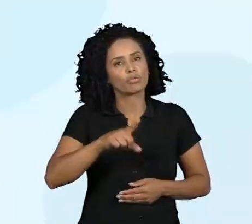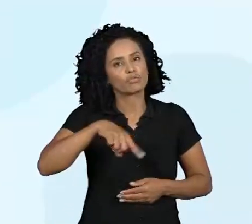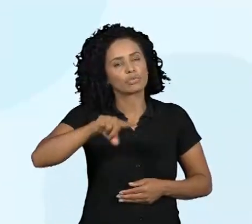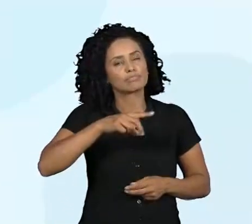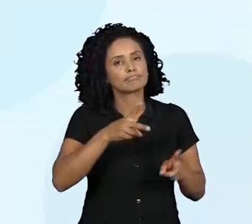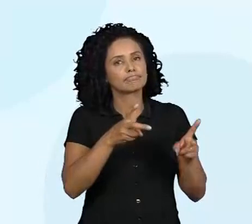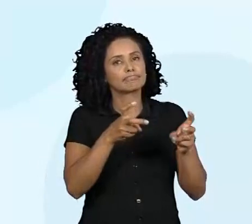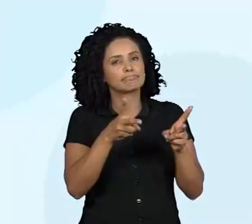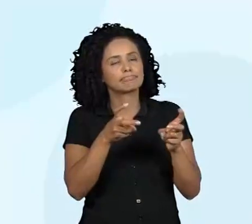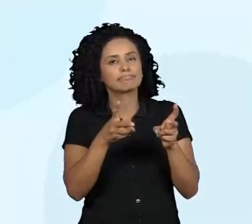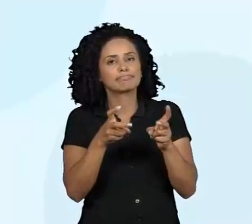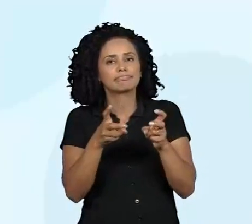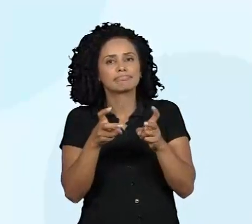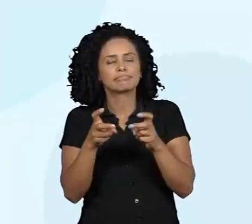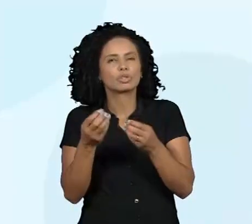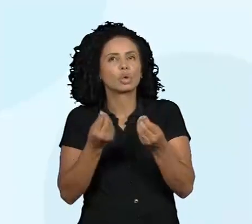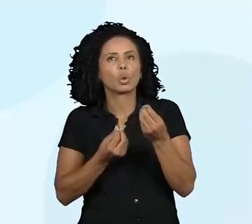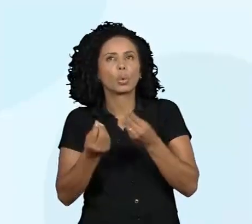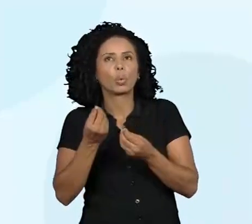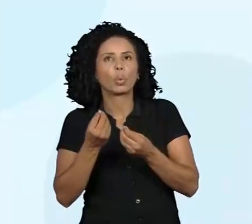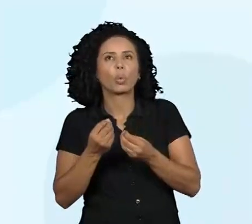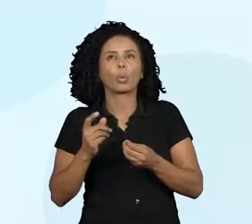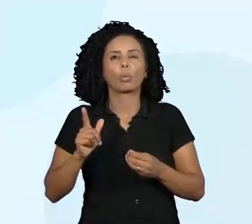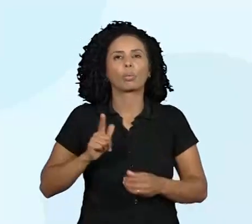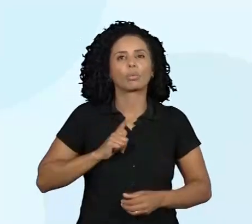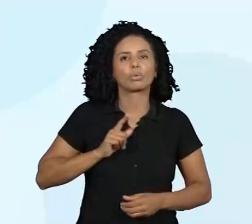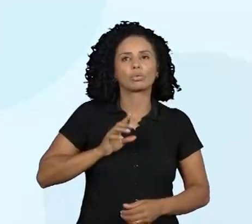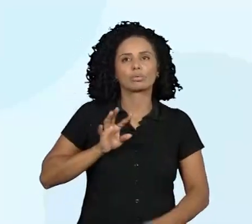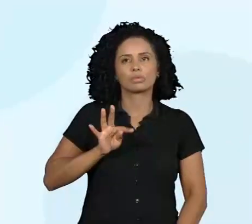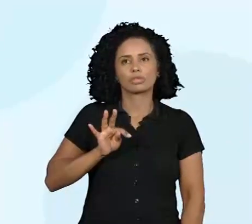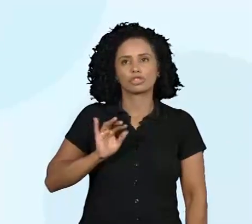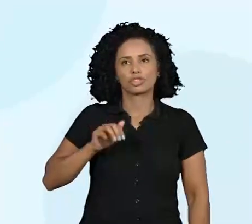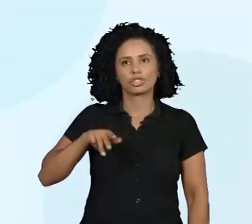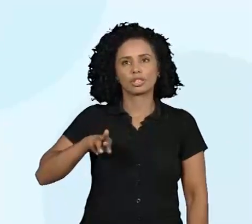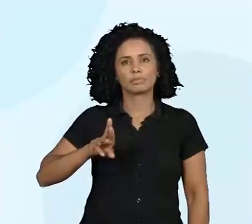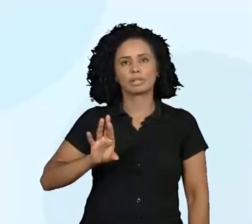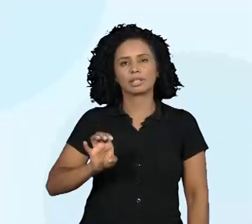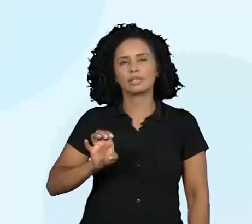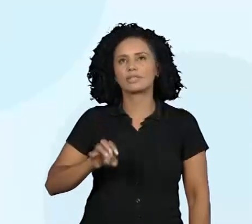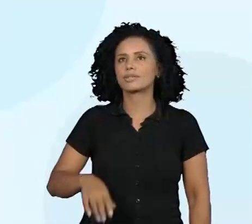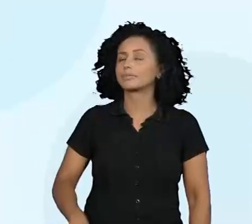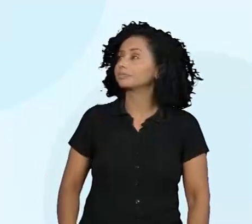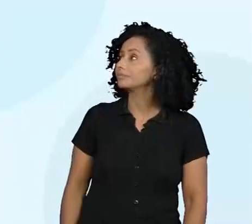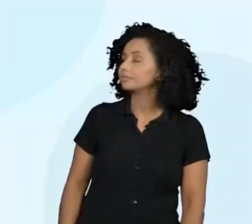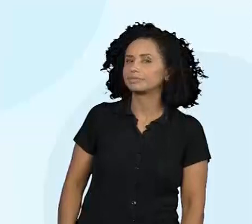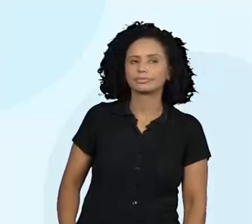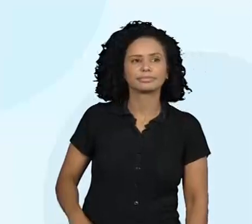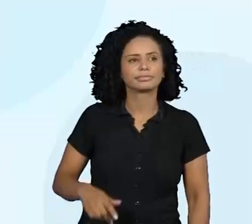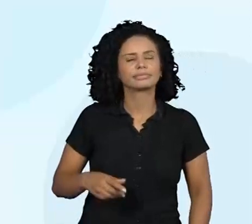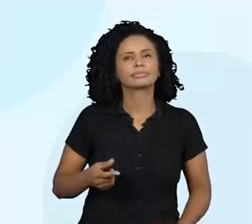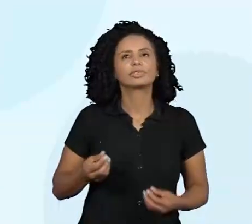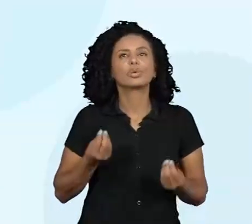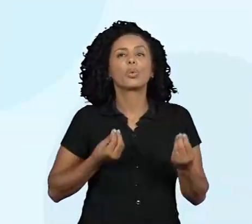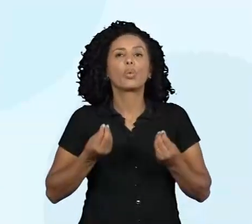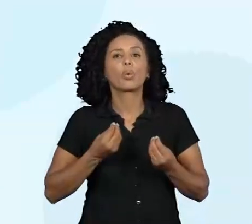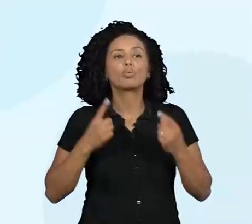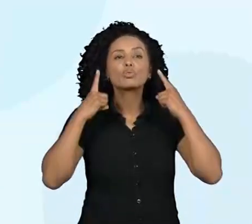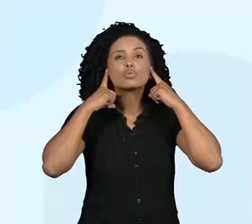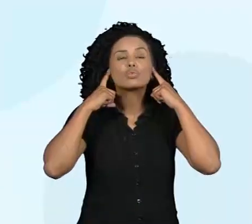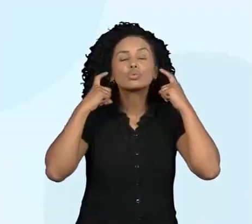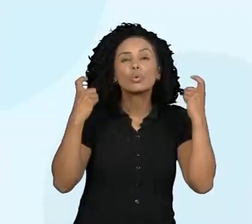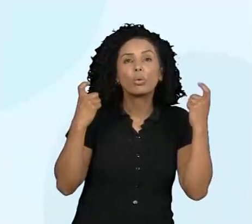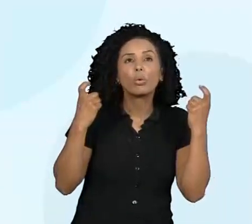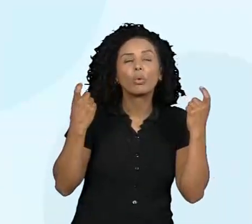um pouco sobre timbre, intensidade, altura, ou seja, vamos aprender sobre o